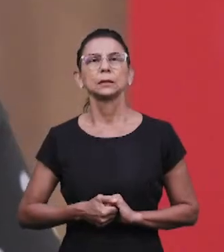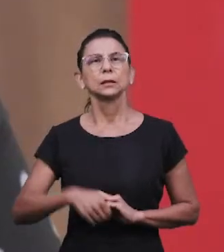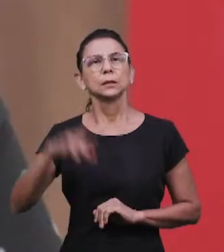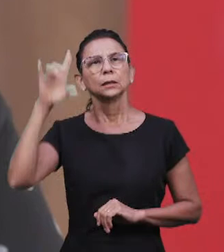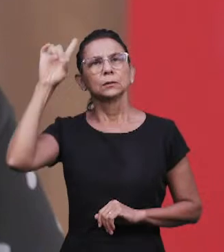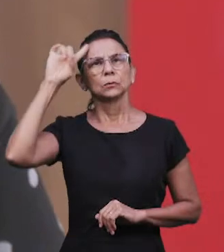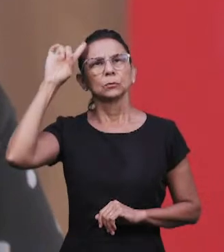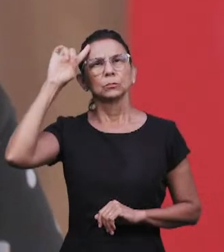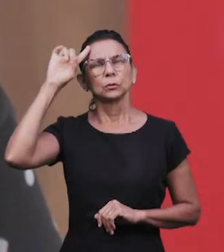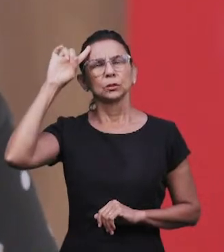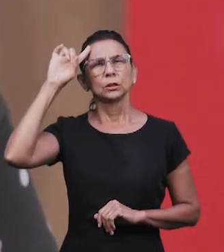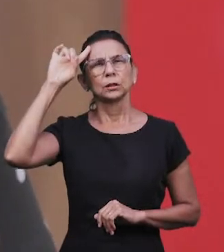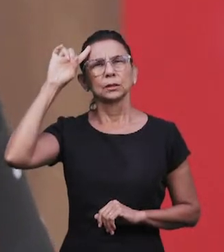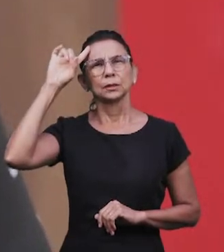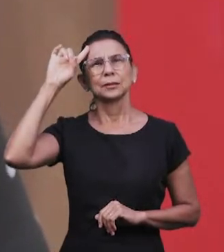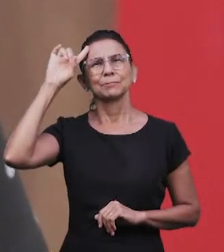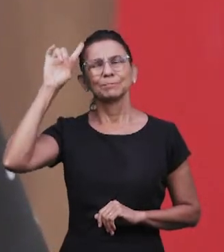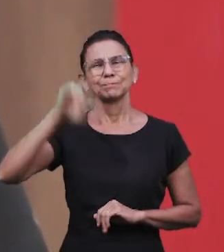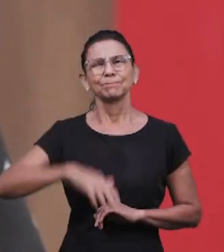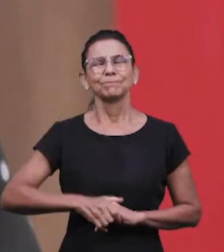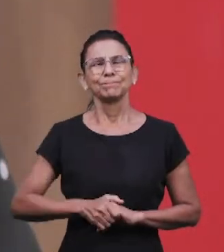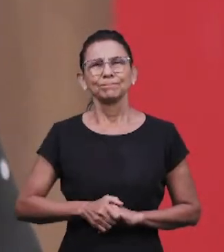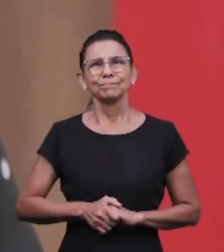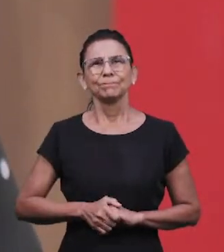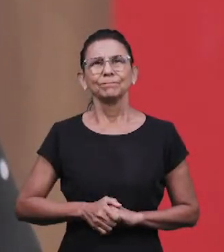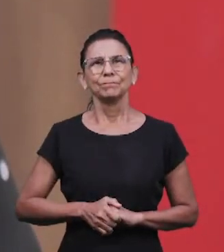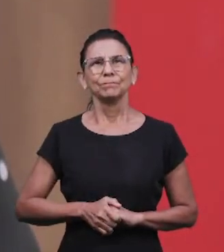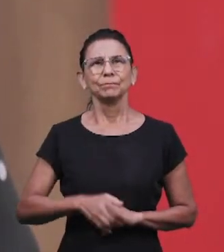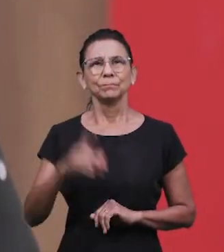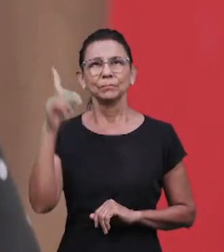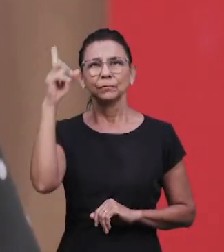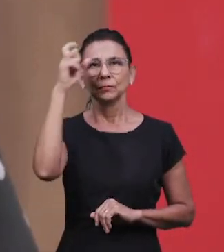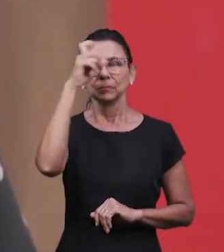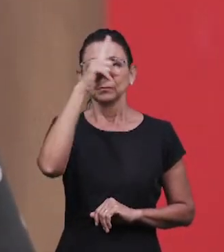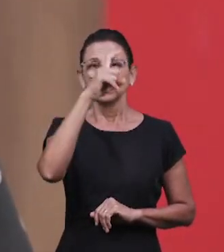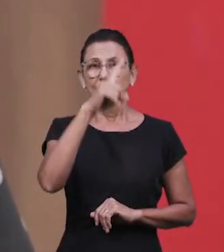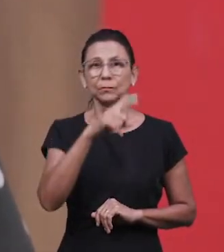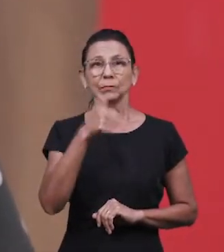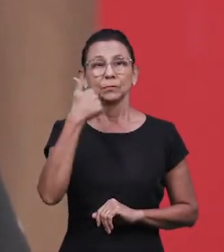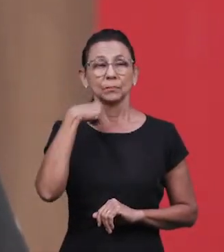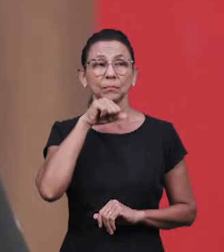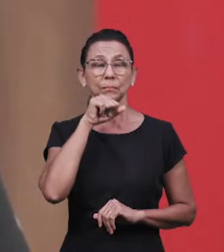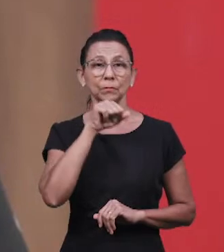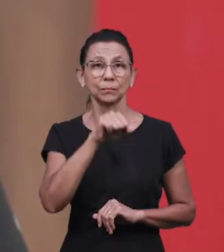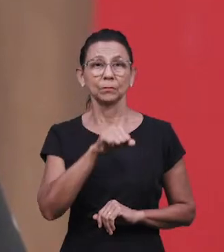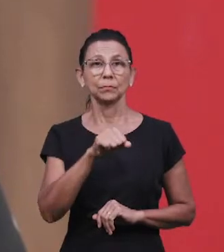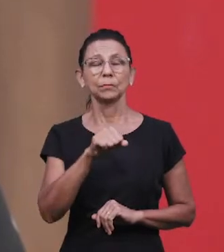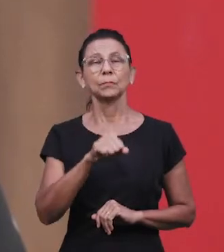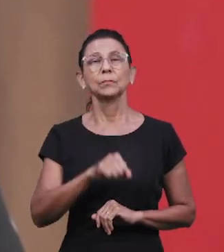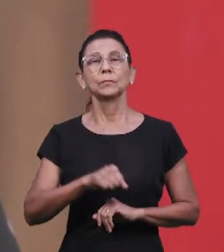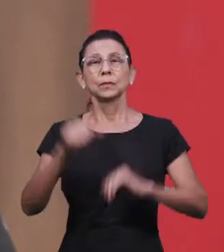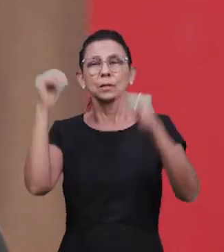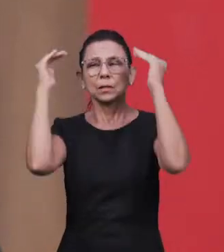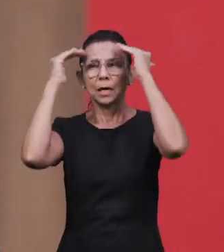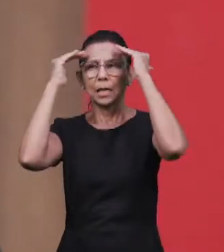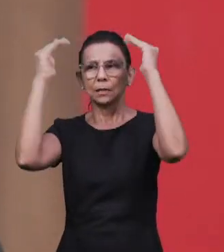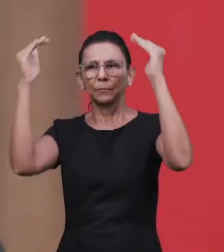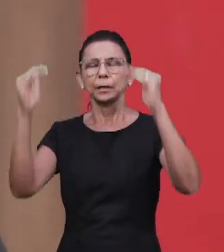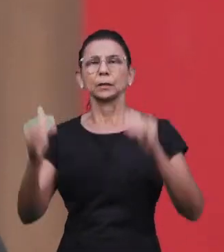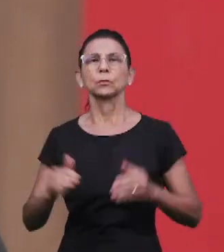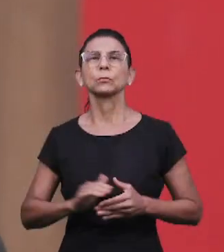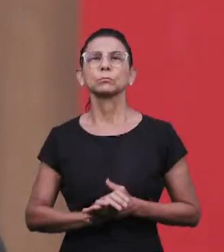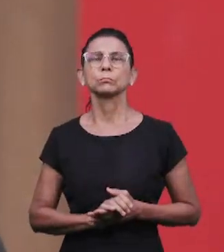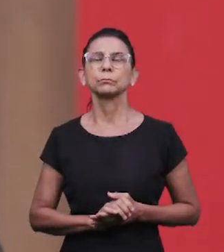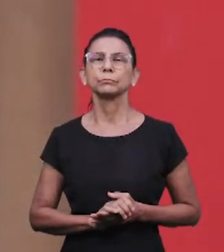Senhor. Que cada dia está mais difícil e sempre também, como a irmã usou o texto, honrai pai e